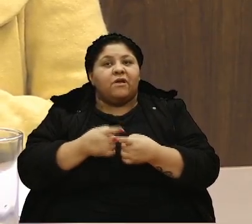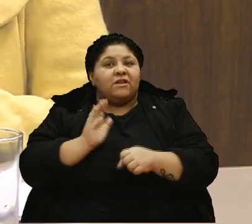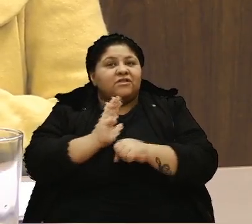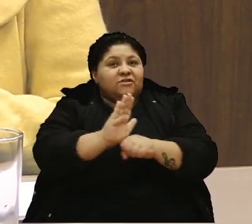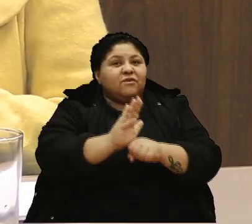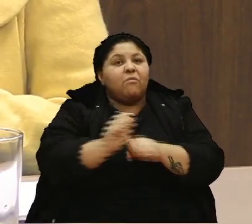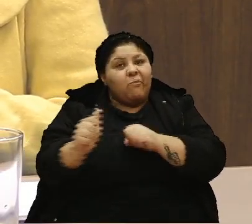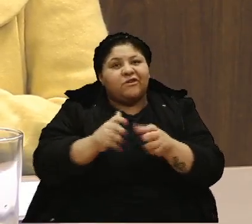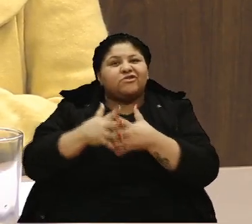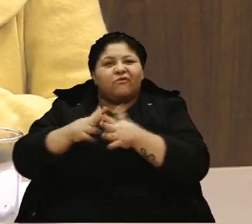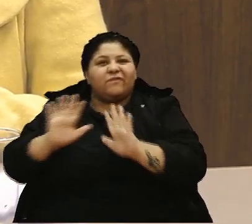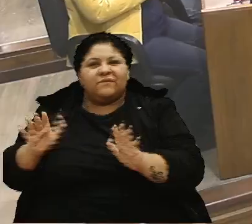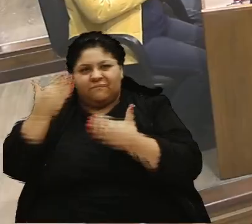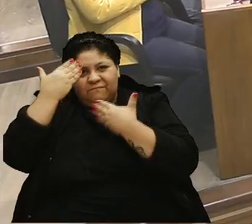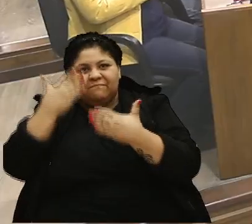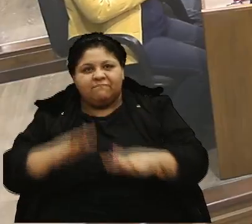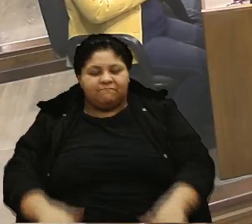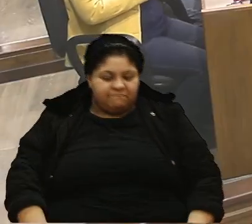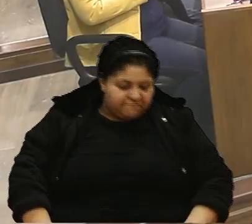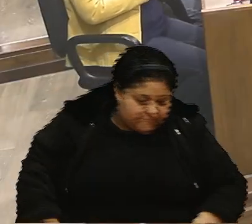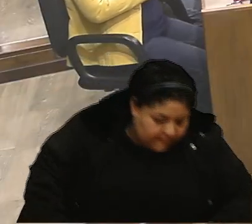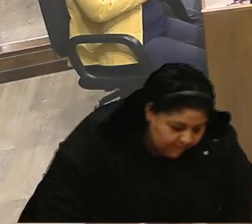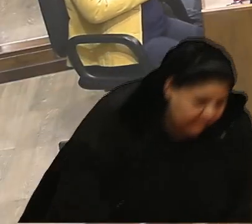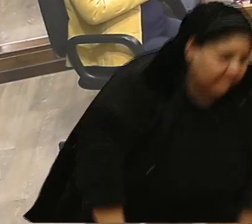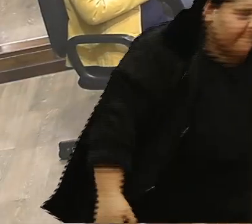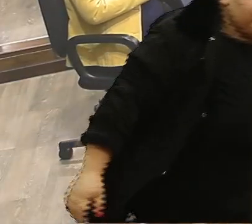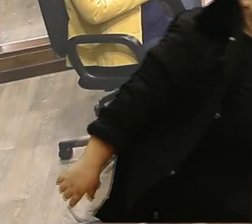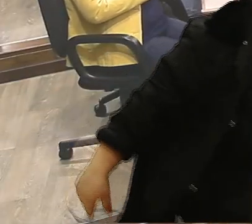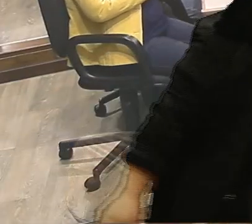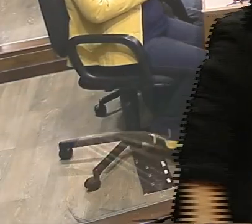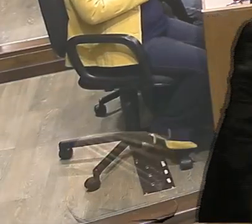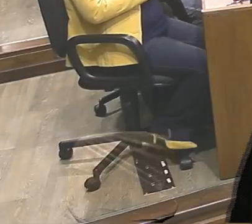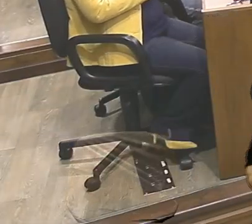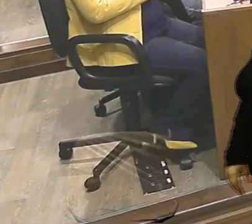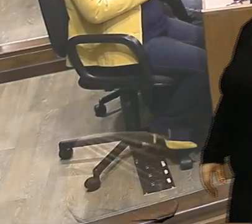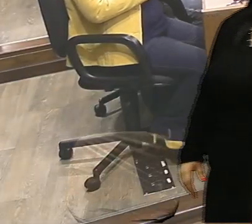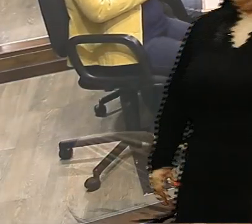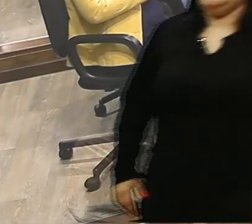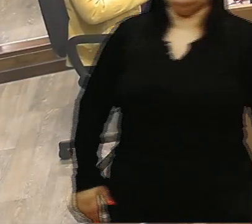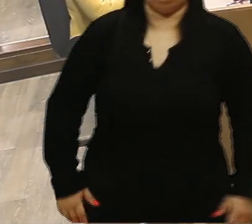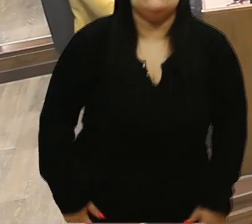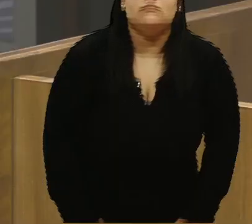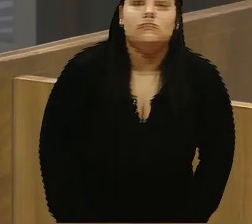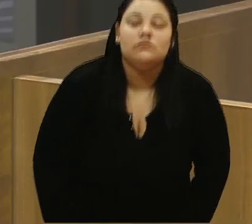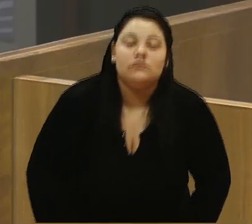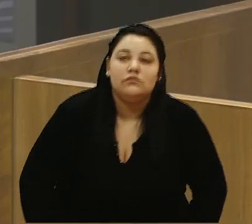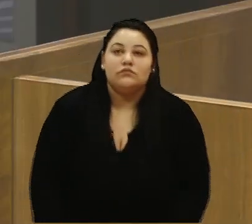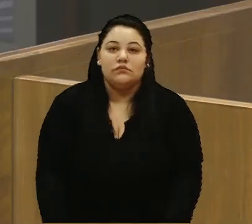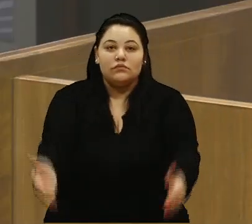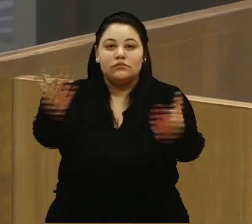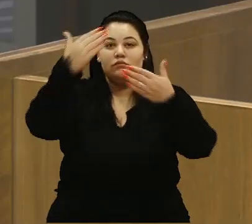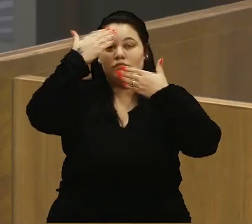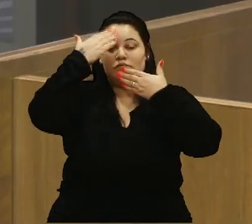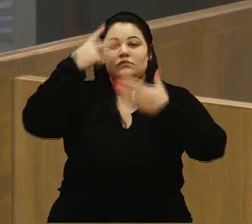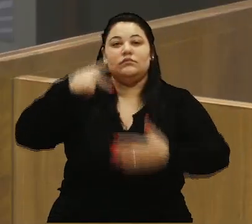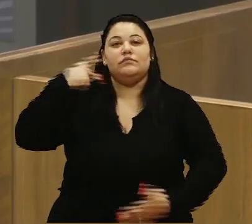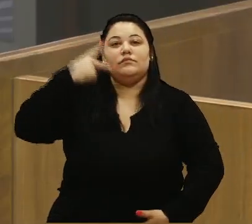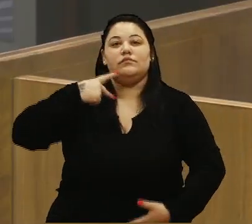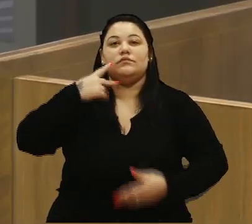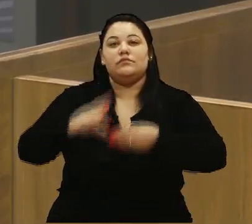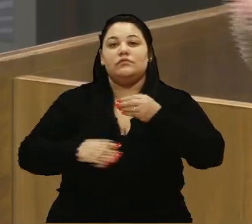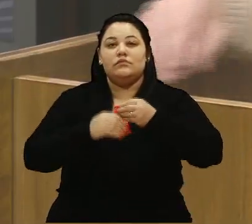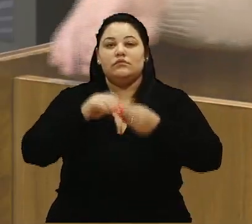acaba atrapalhando. Muito obrigado. Obrigado, vereadora Estela, pela contribuição. Mas quero me encaminhar para